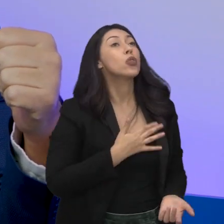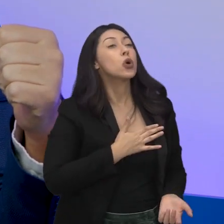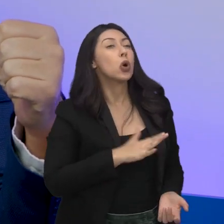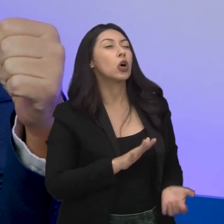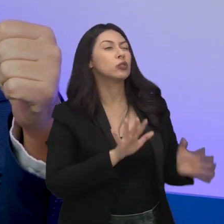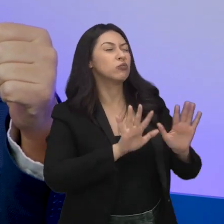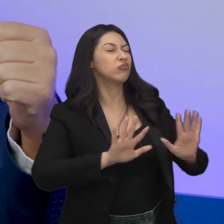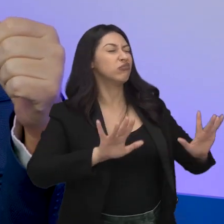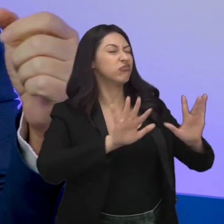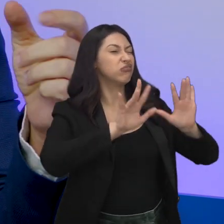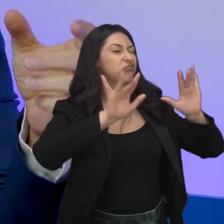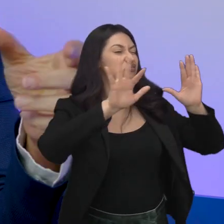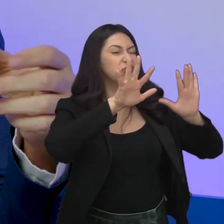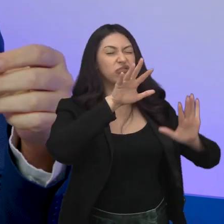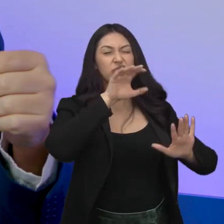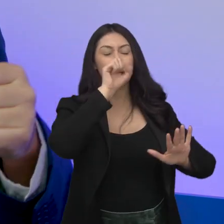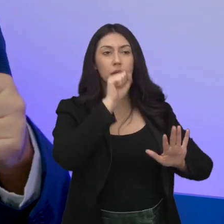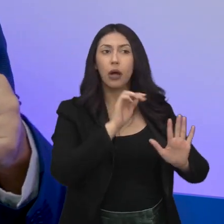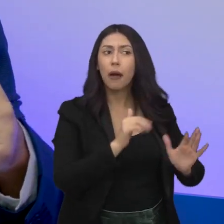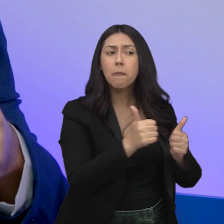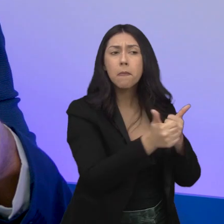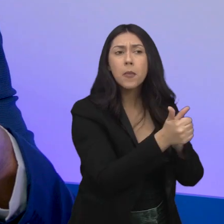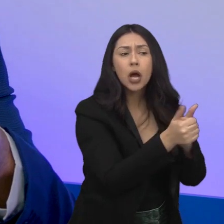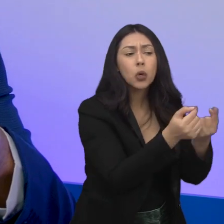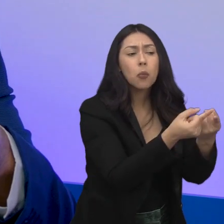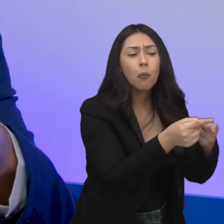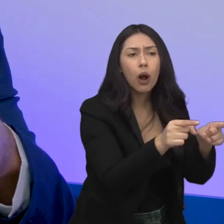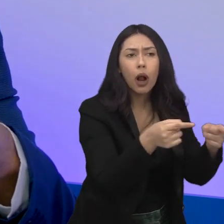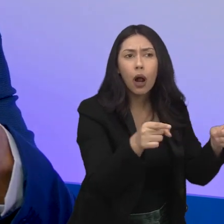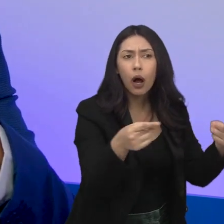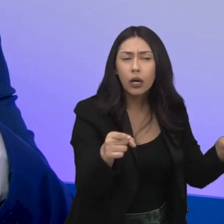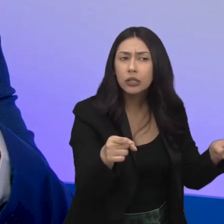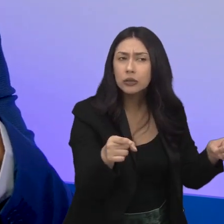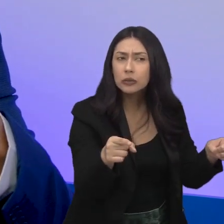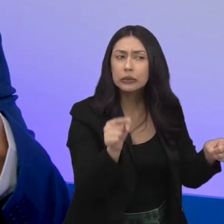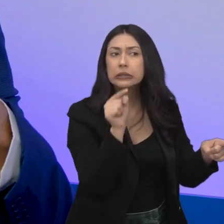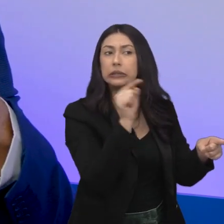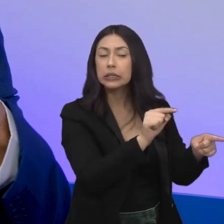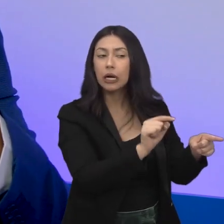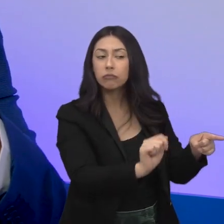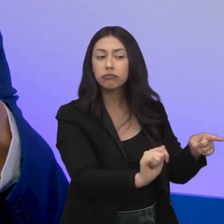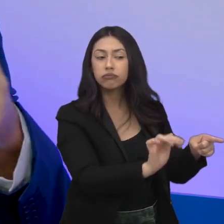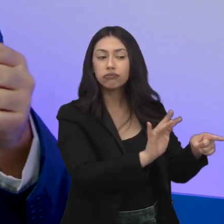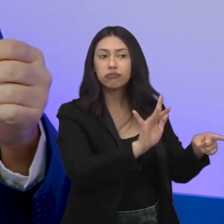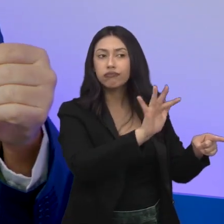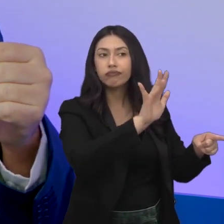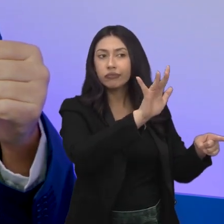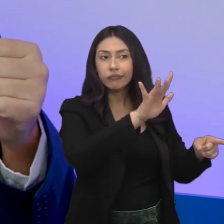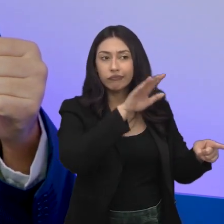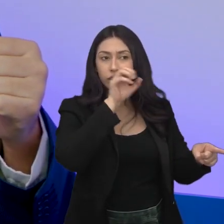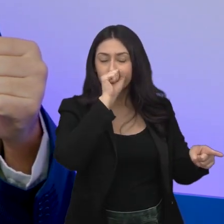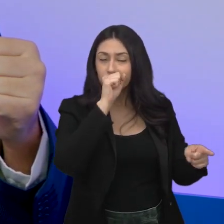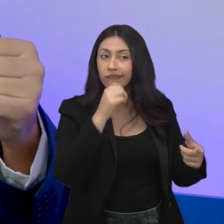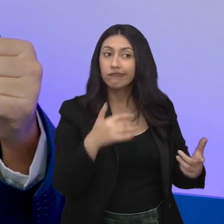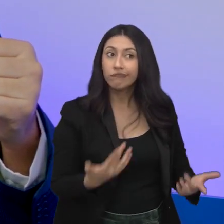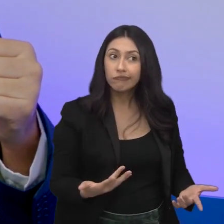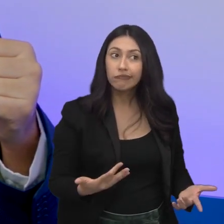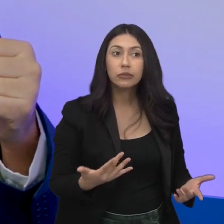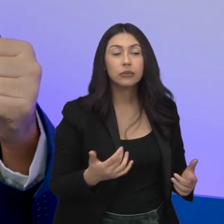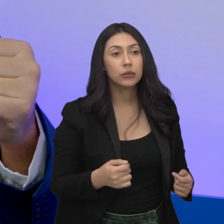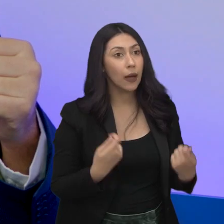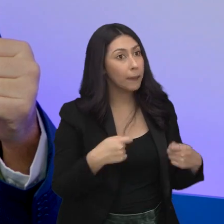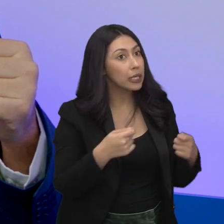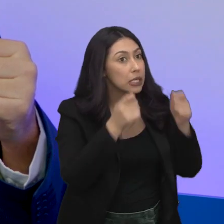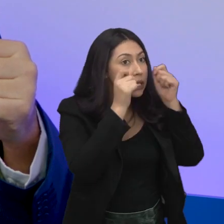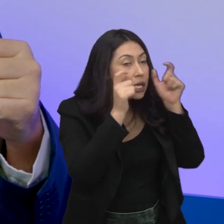não gosto de cheiro de fumaça. Será que se eu alugar perto da churrasqueira ou do forno de pizza eu vou sentir o cheiro ou não